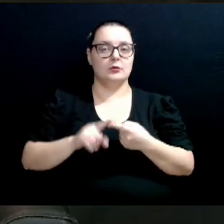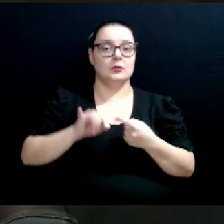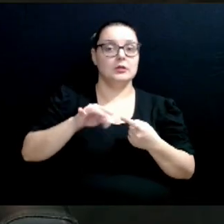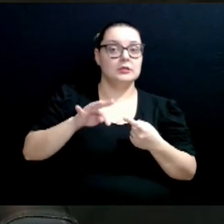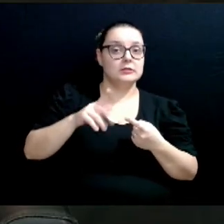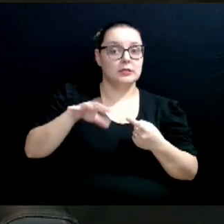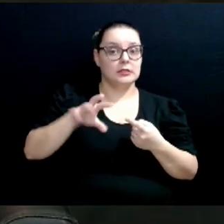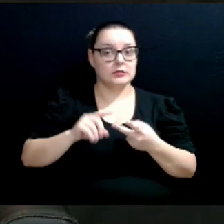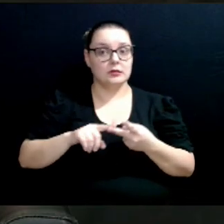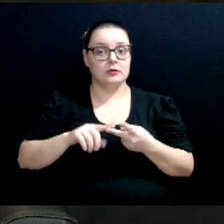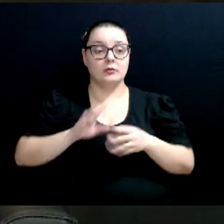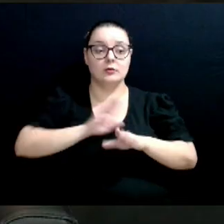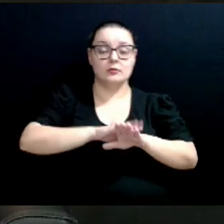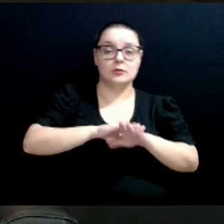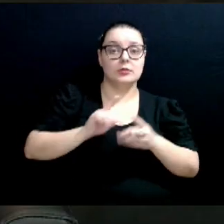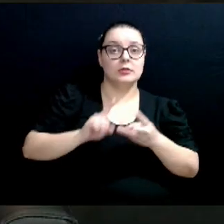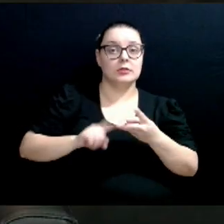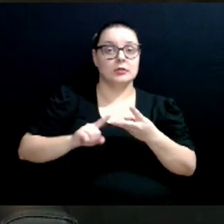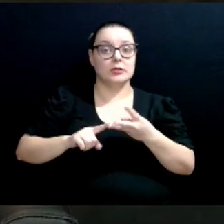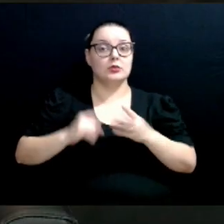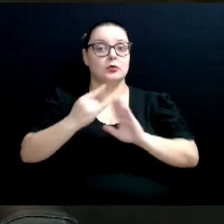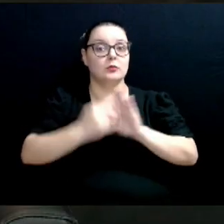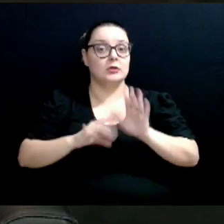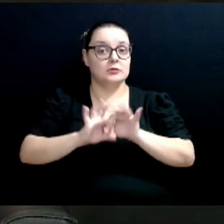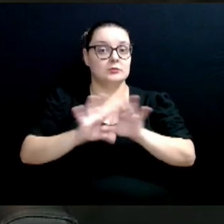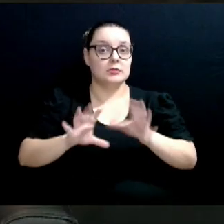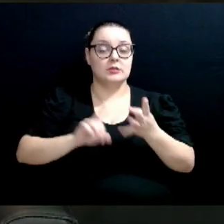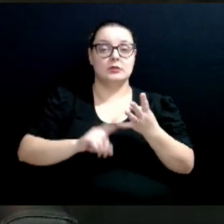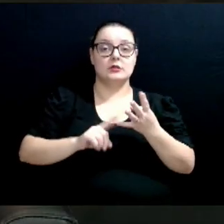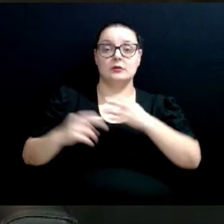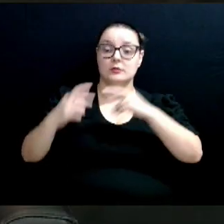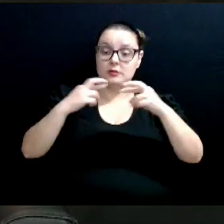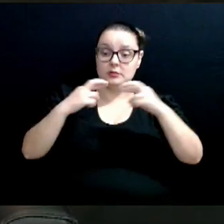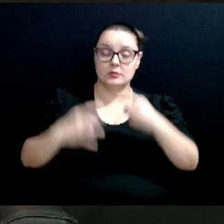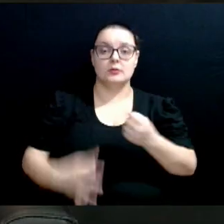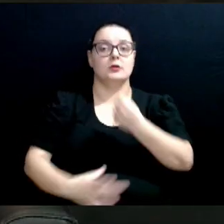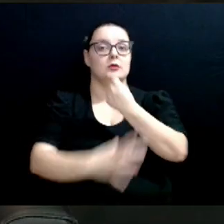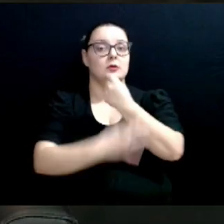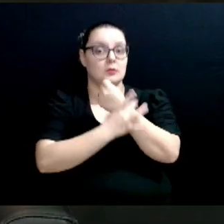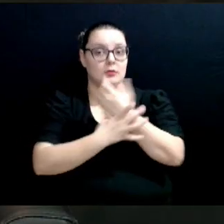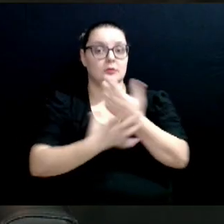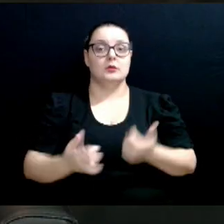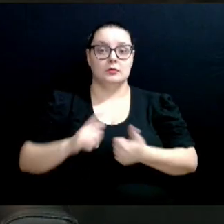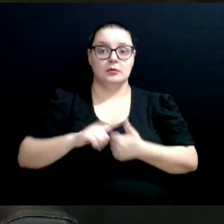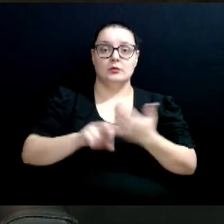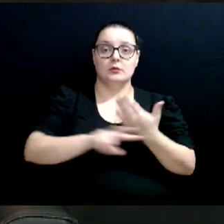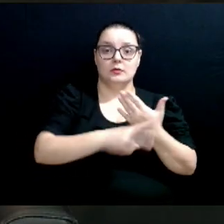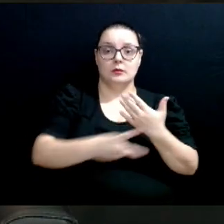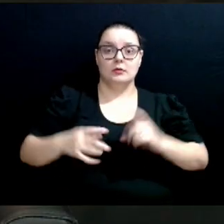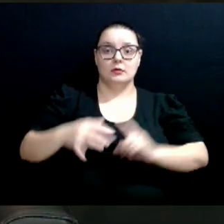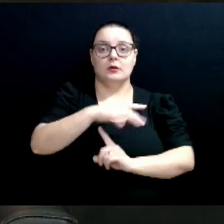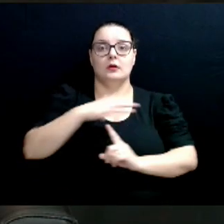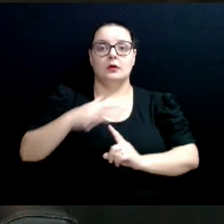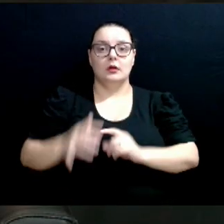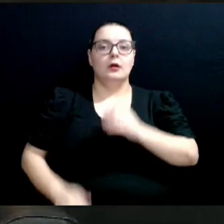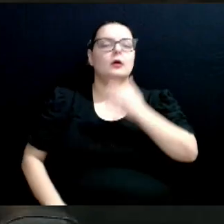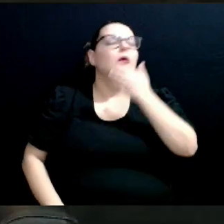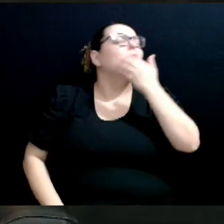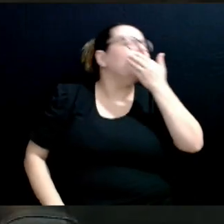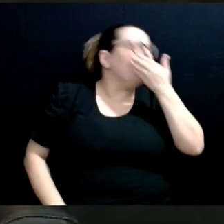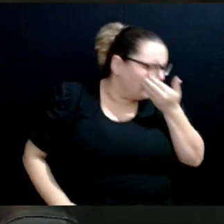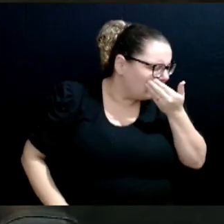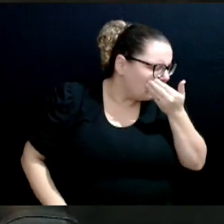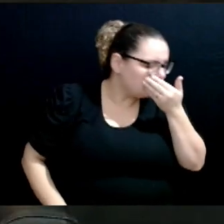funcionamento, licenciamento, fiscalização, segurança, impacto ambiental e inovações tecnológicas. Também estão previstas